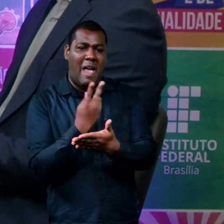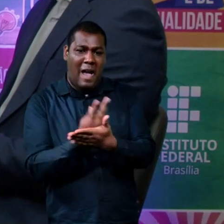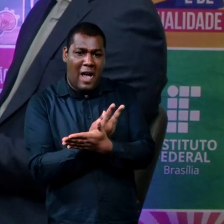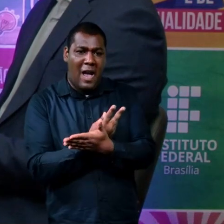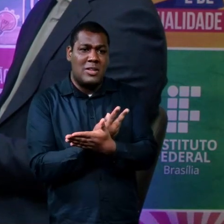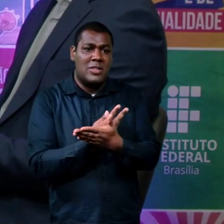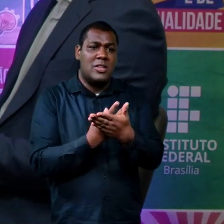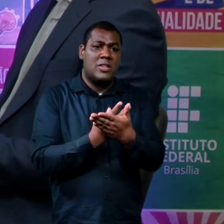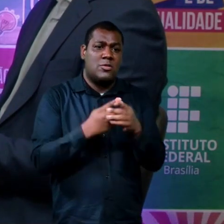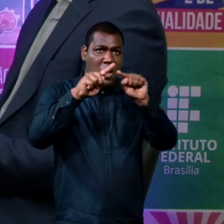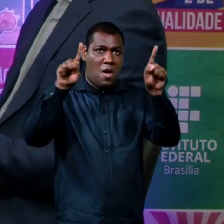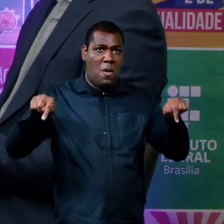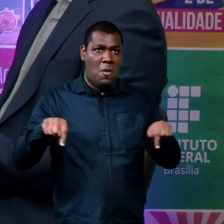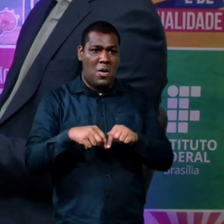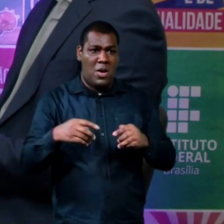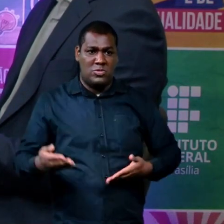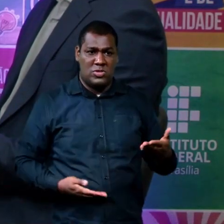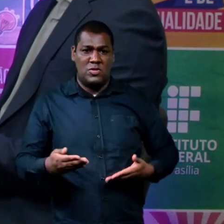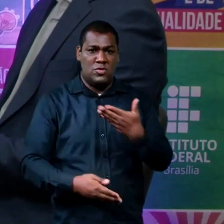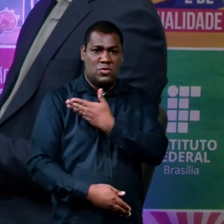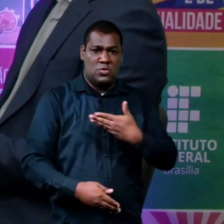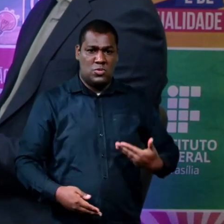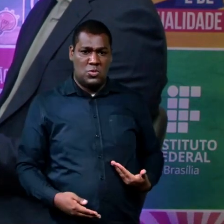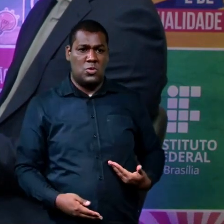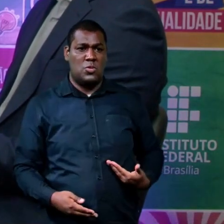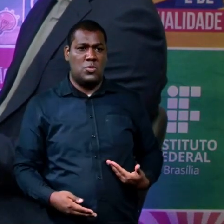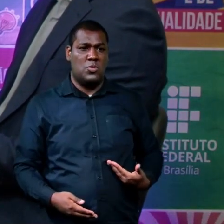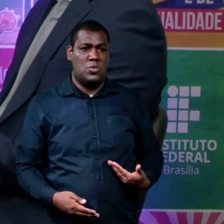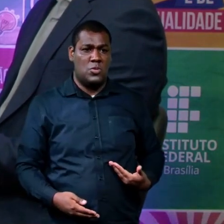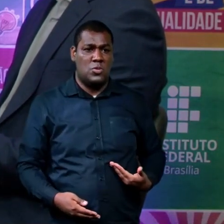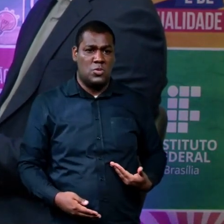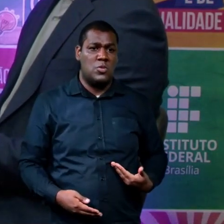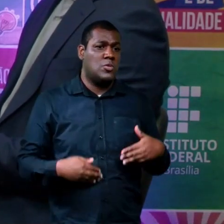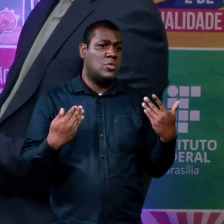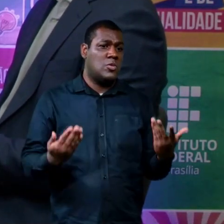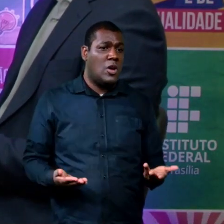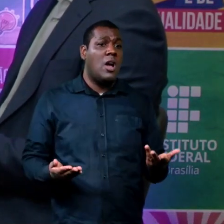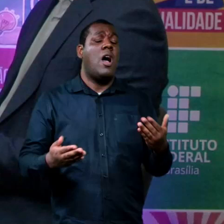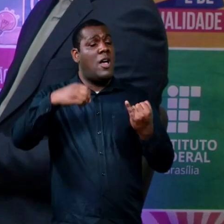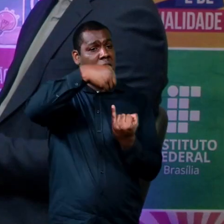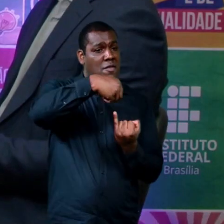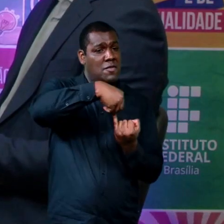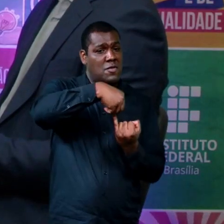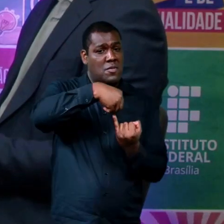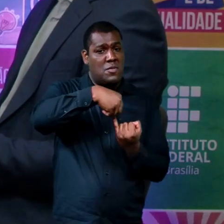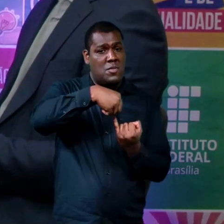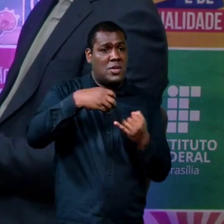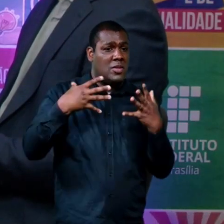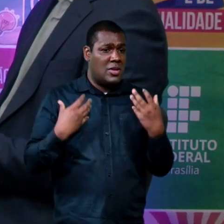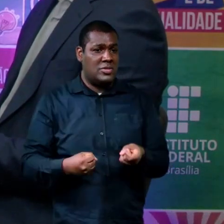público simplesmente afastam, né, o Instituto Federal da sua missão institucional, que é levar formação integral, de